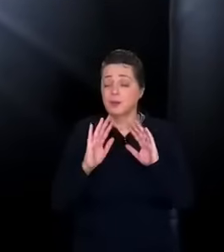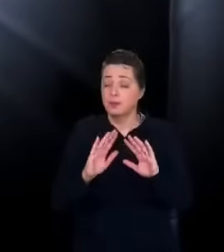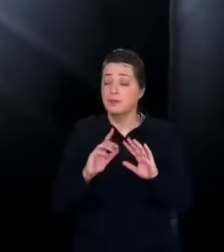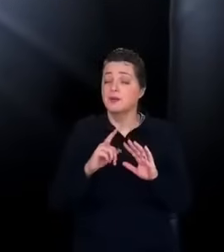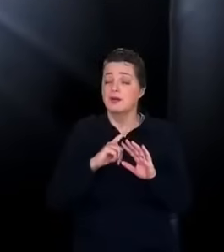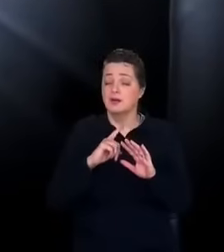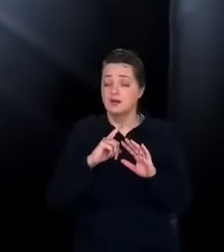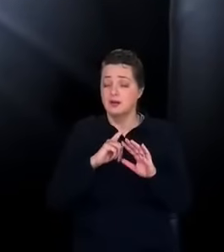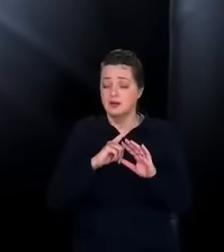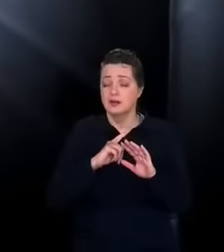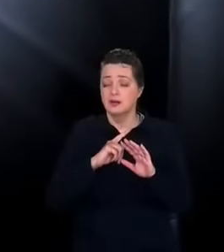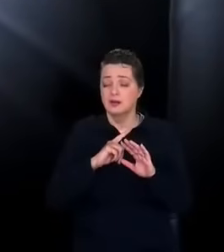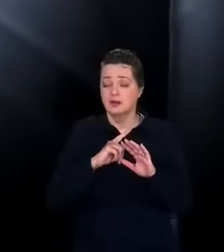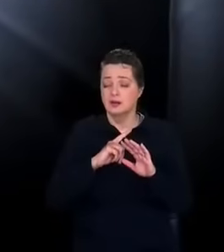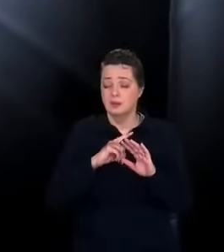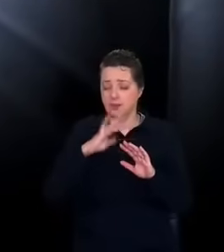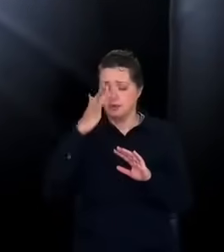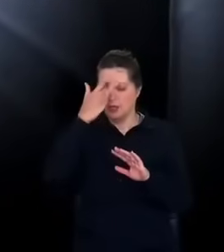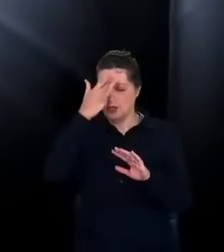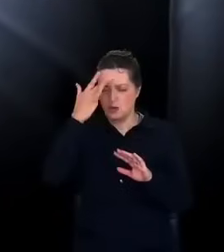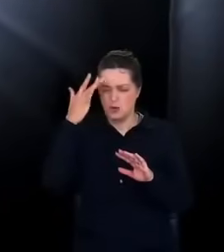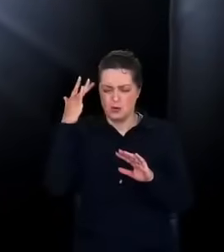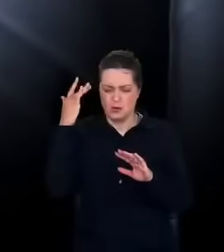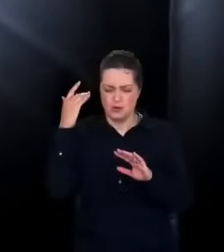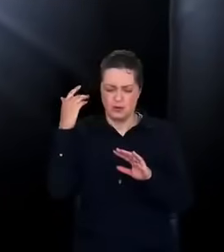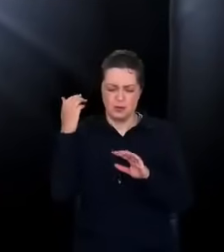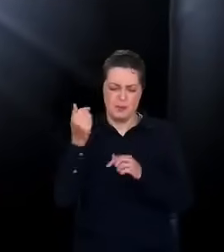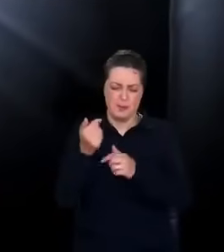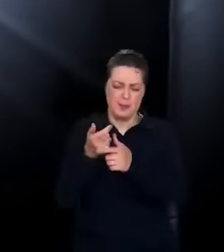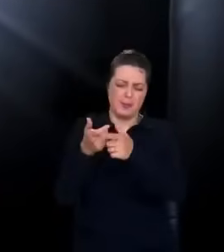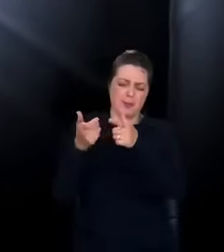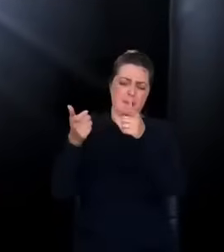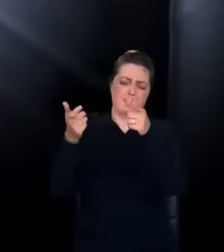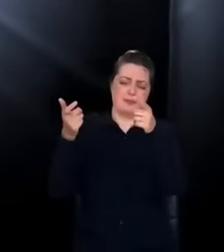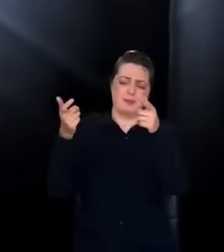vão morrendo nesta vida